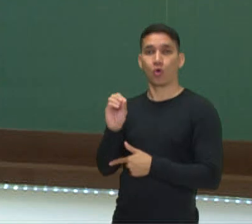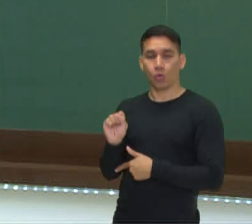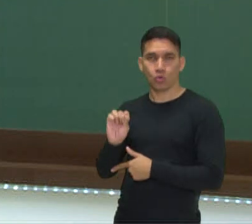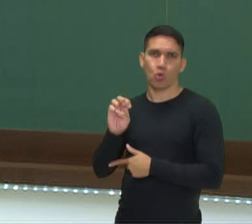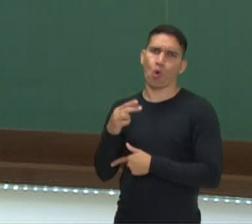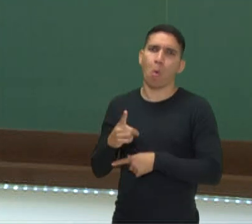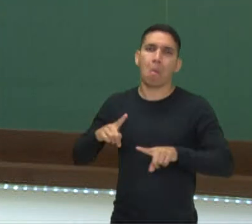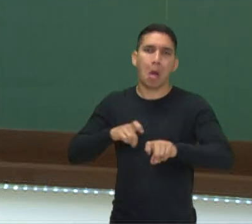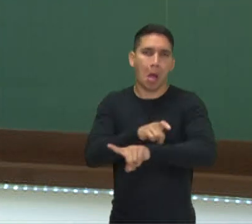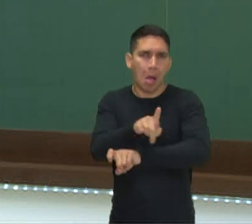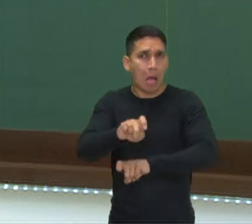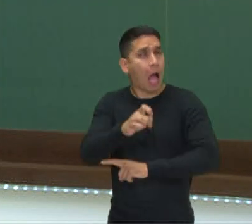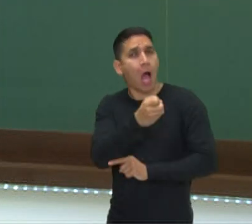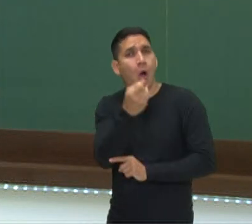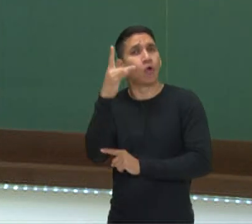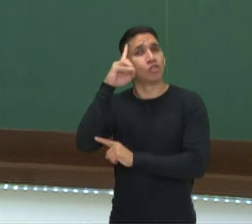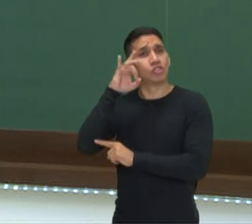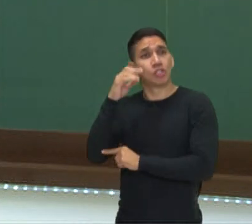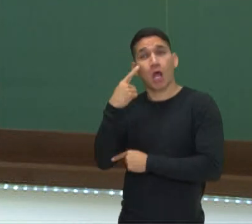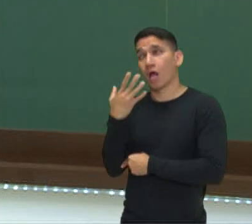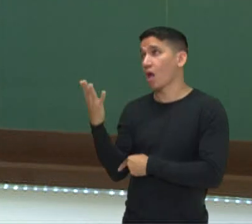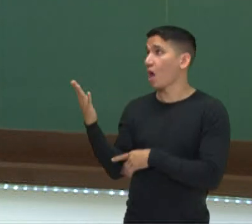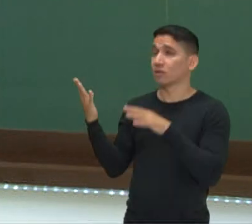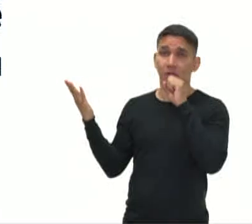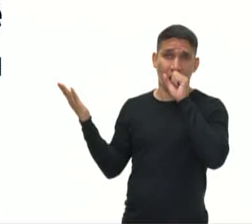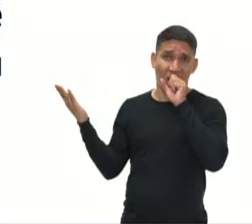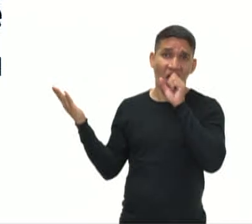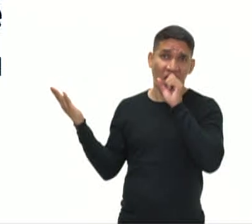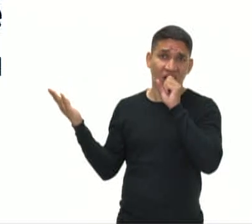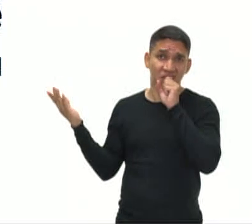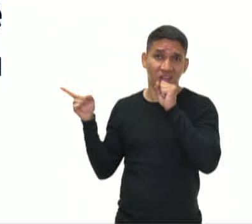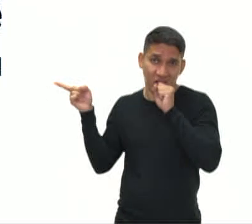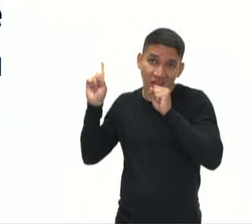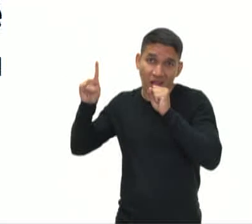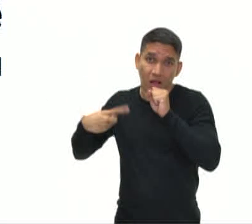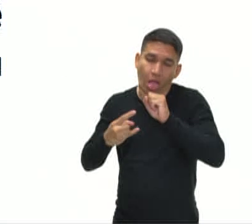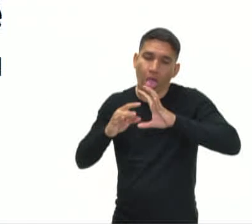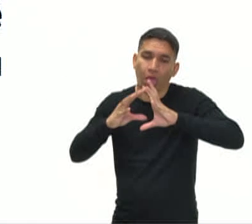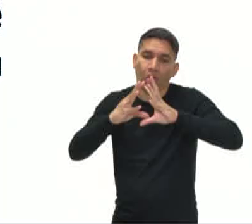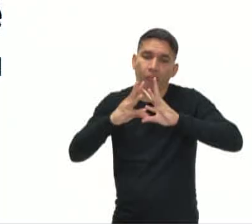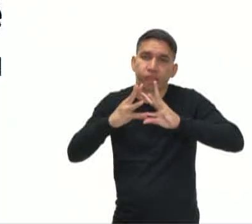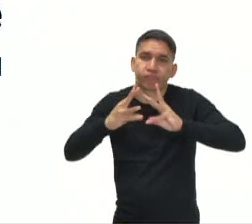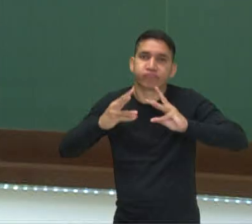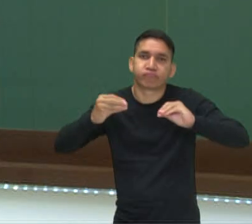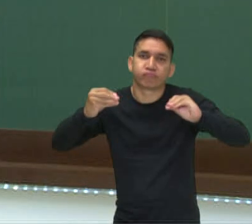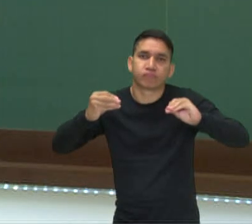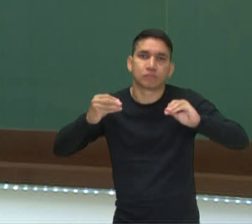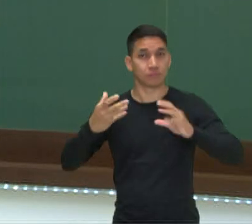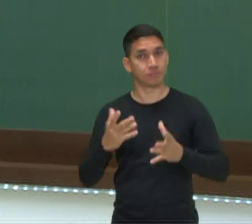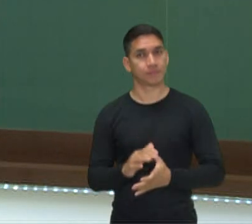alguns dias. A gente tem um exemplo aqui de uma laranja que está passando pelo processo de decomposição.